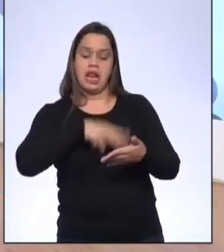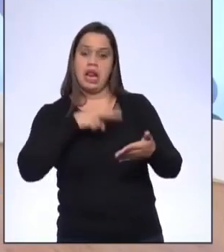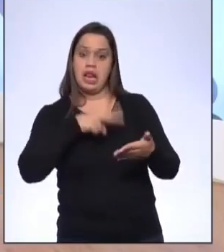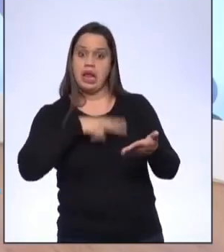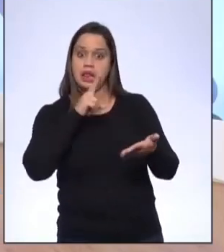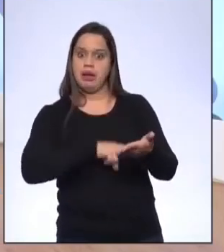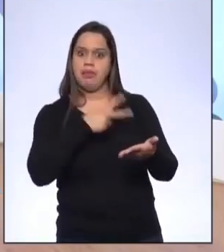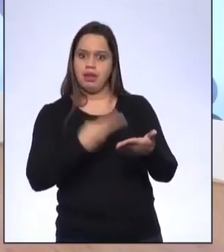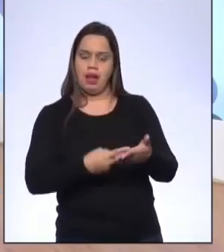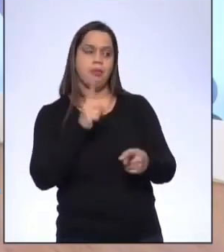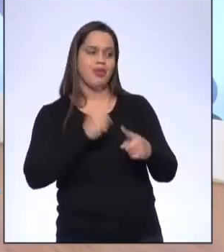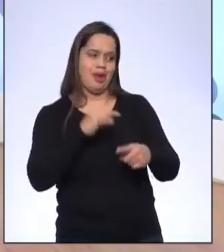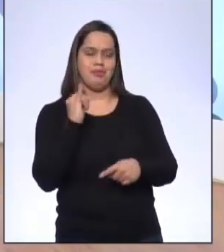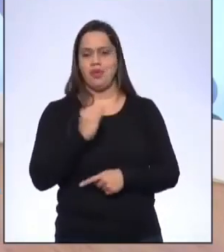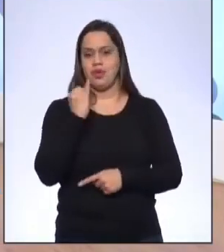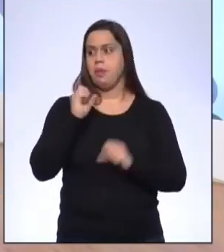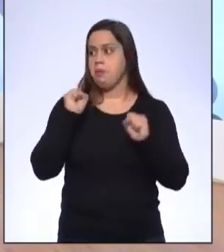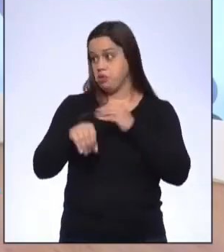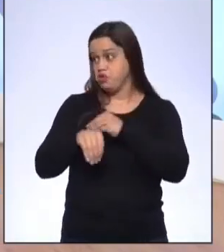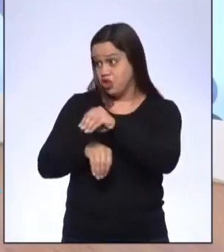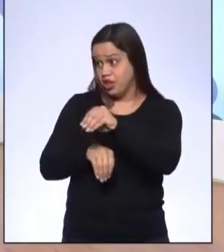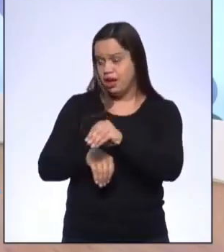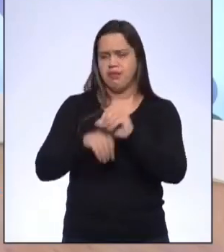muito importante, não é verdade? Posso dar uma diquinha?